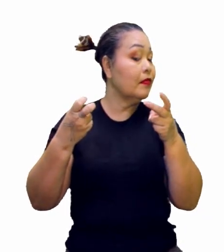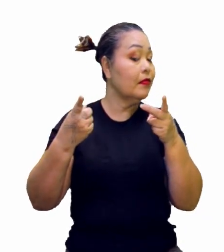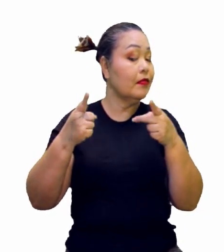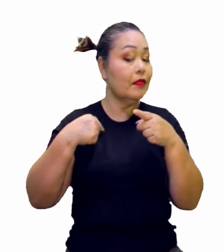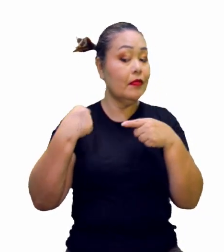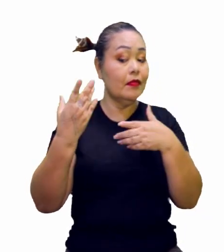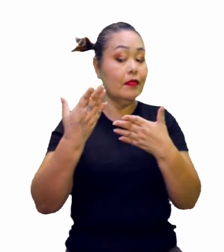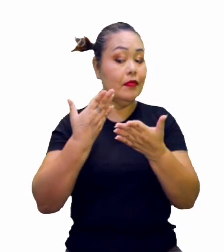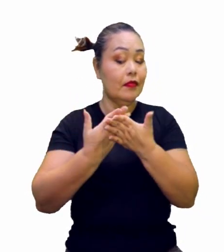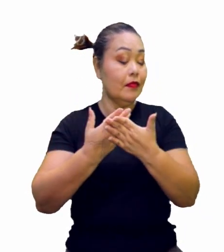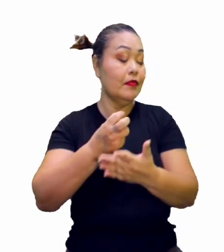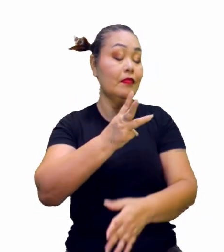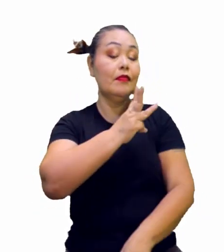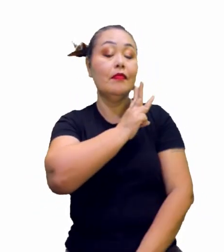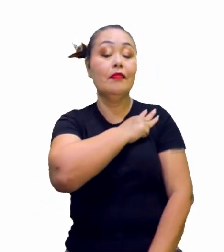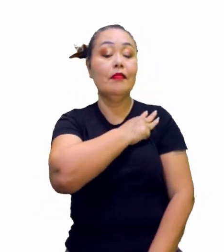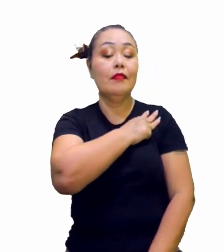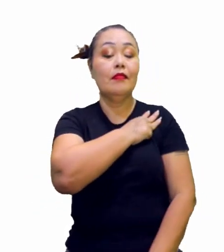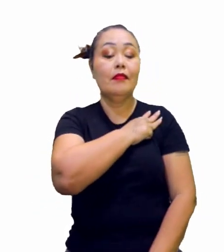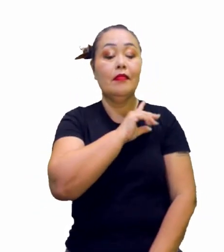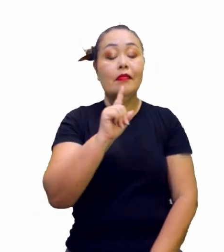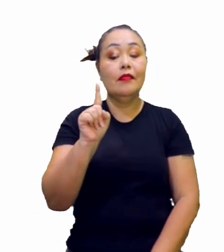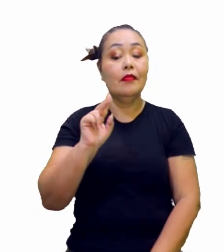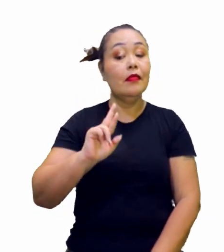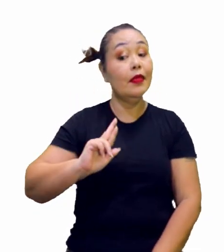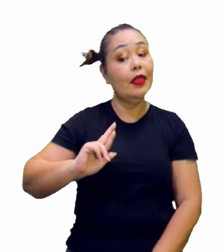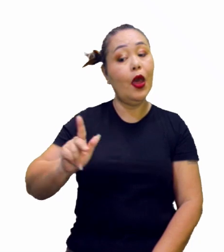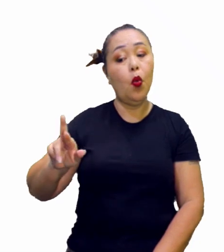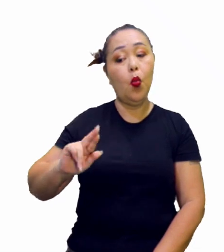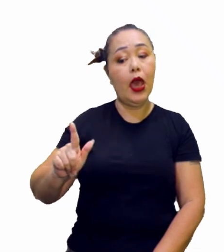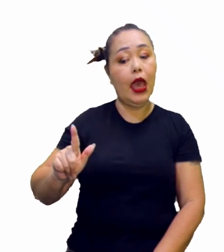aula do terceiro ano não é